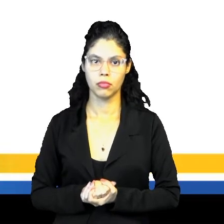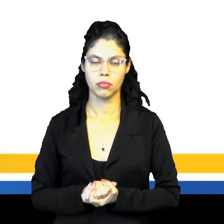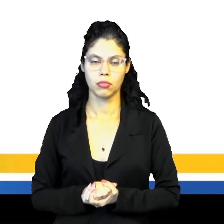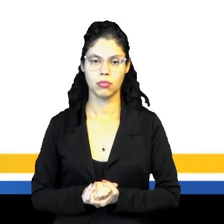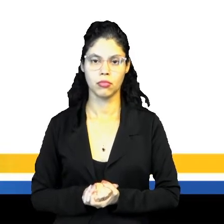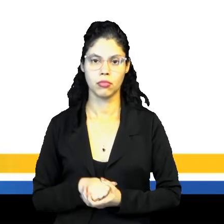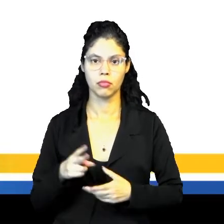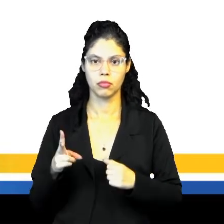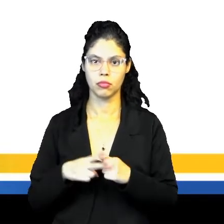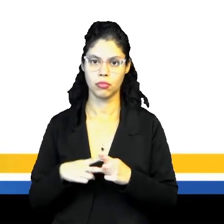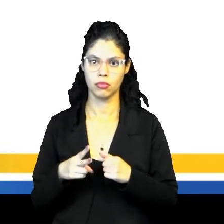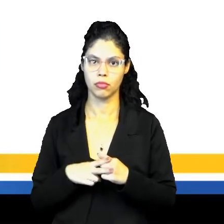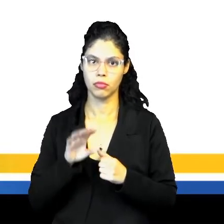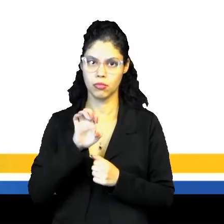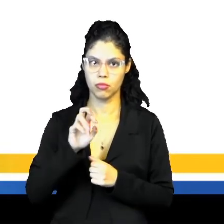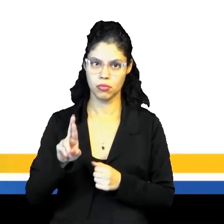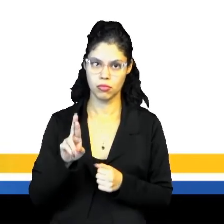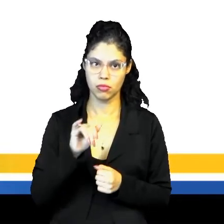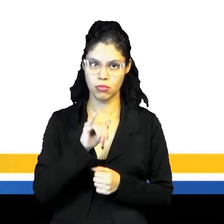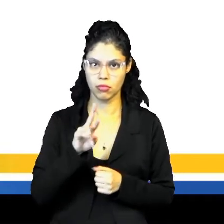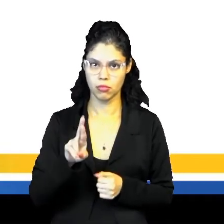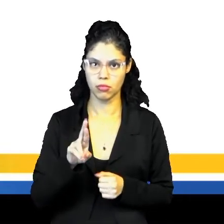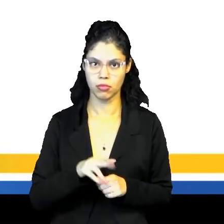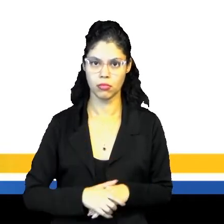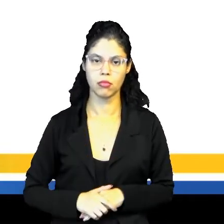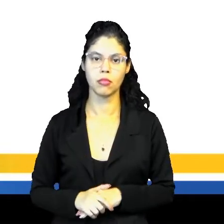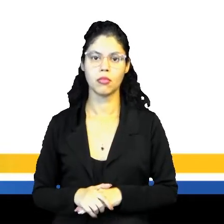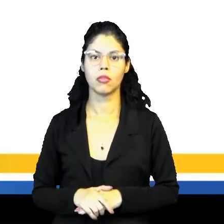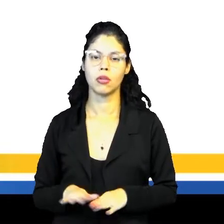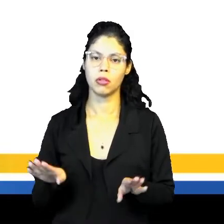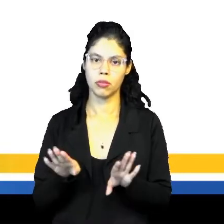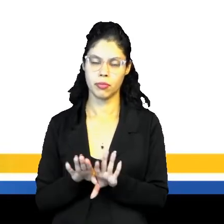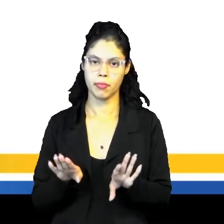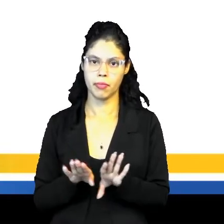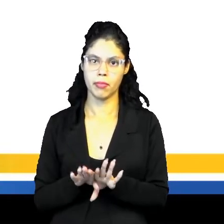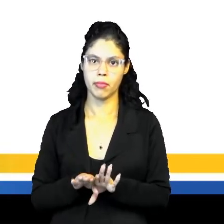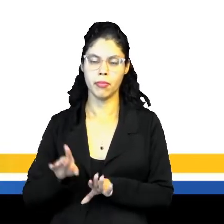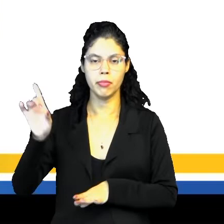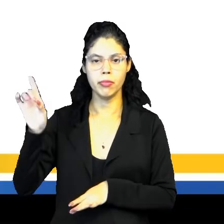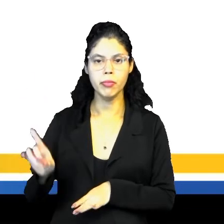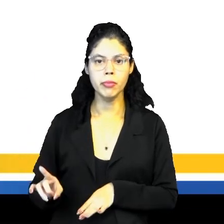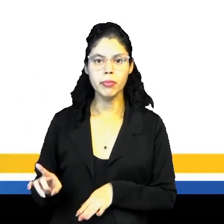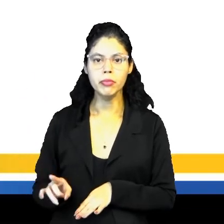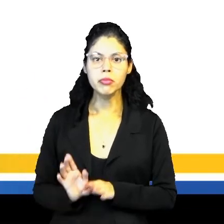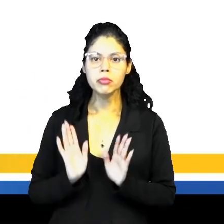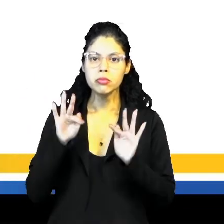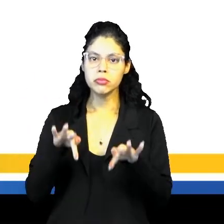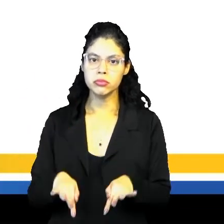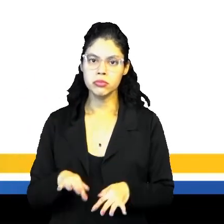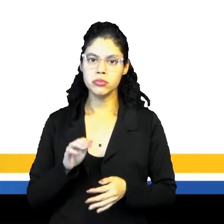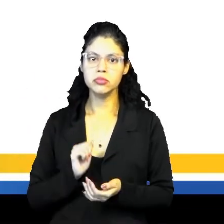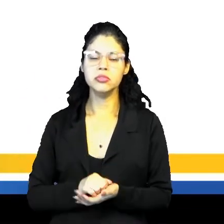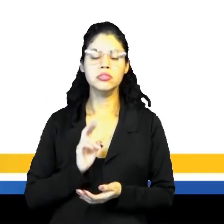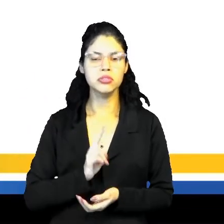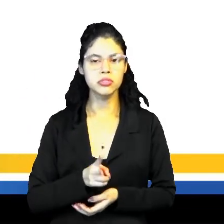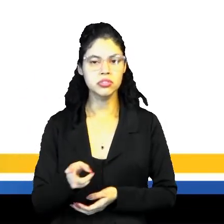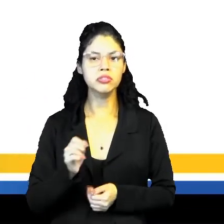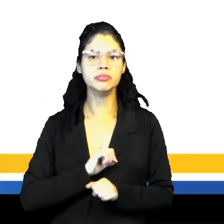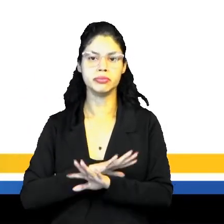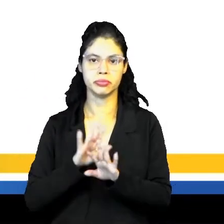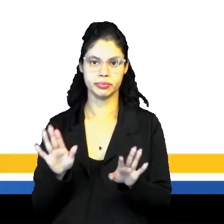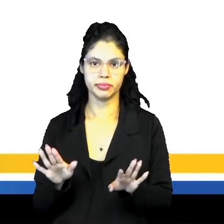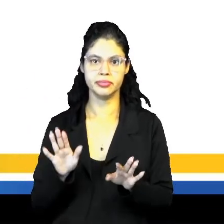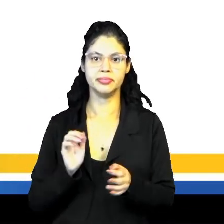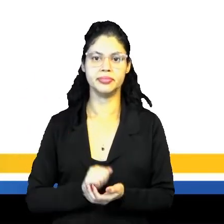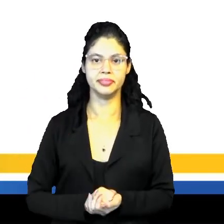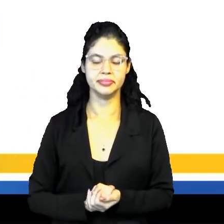temos ali também os verbos terminados em ER e IR, né? E nós temos à direita ali as terminações, né? Mantendo sempre, claro, que o